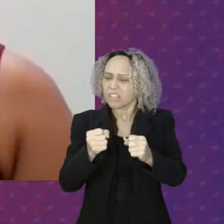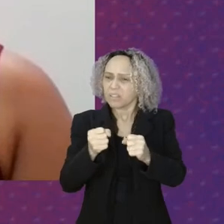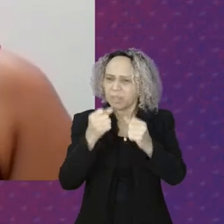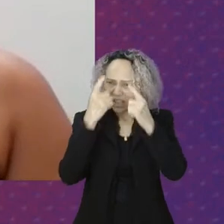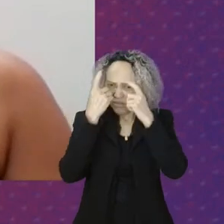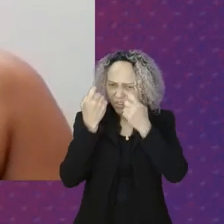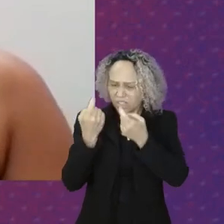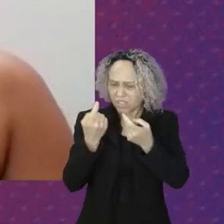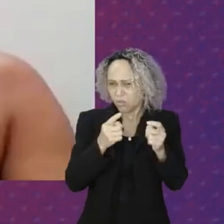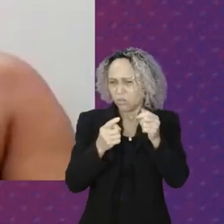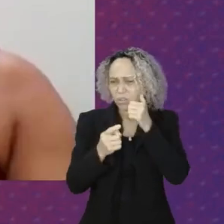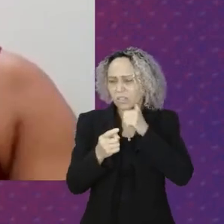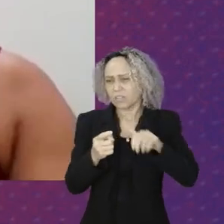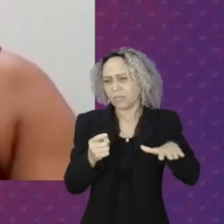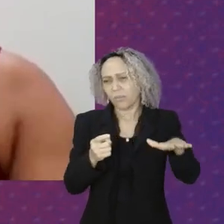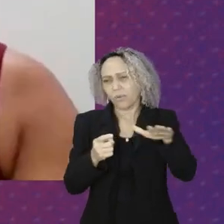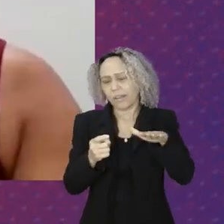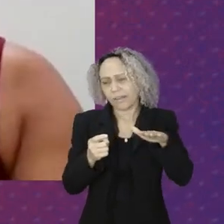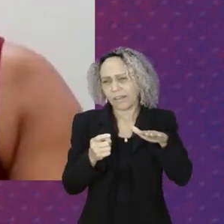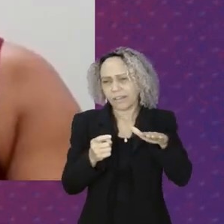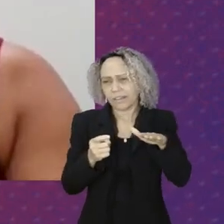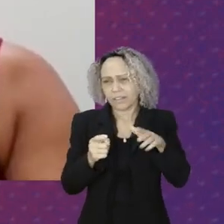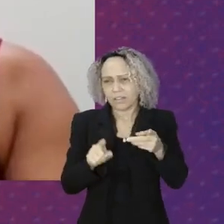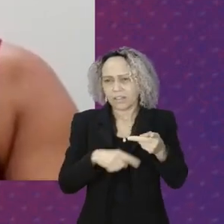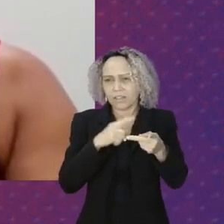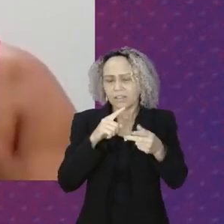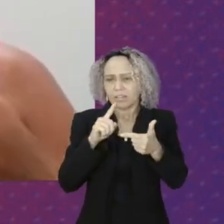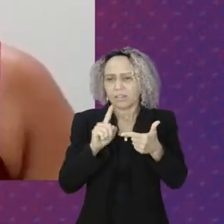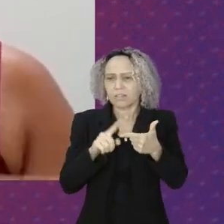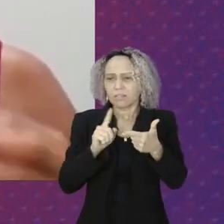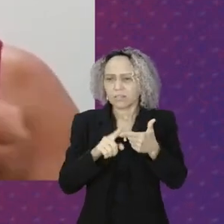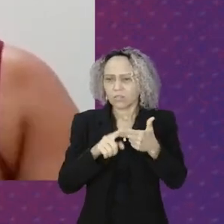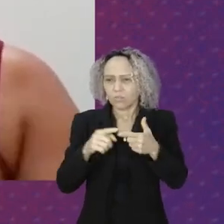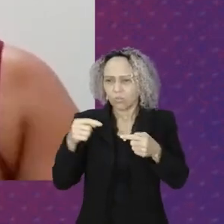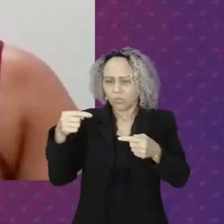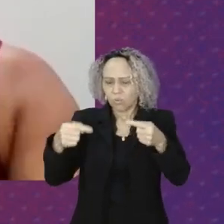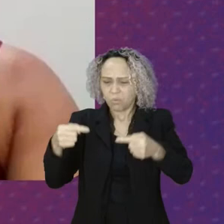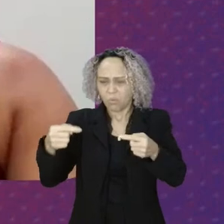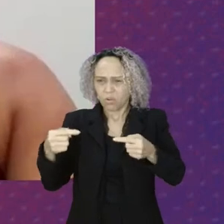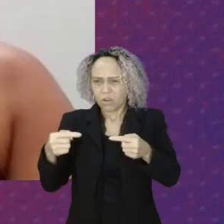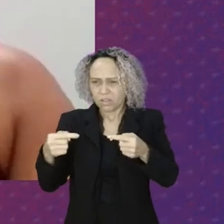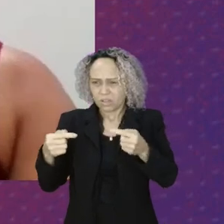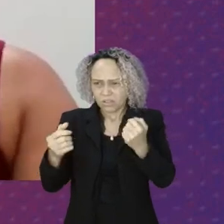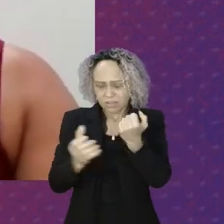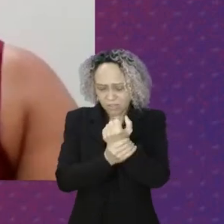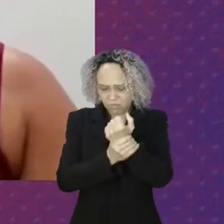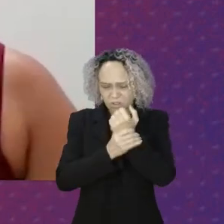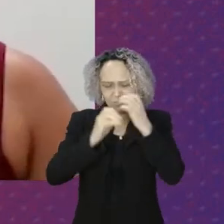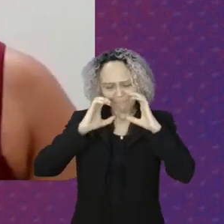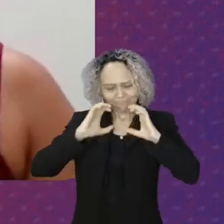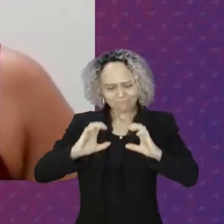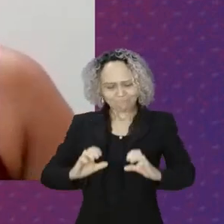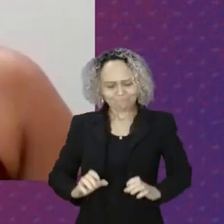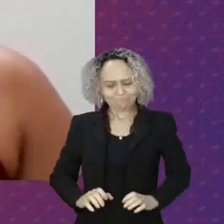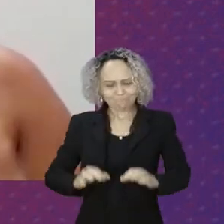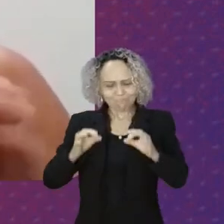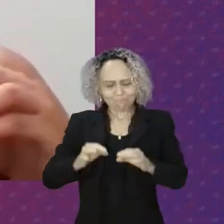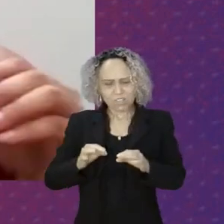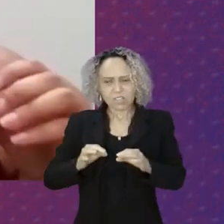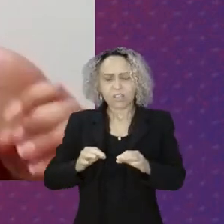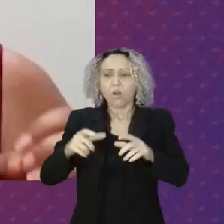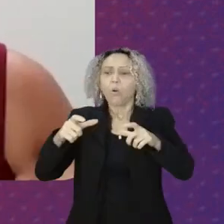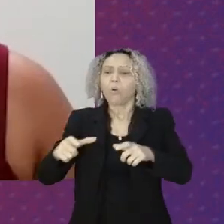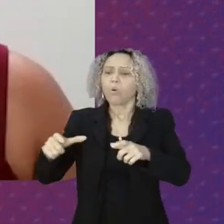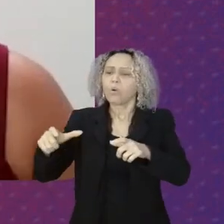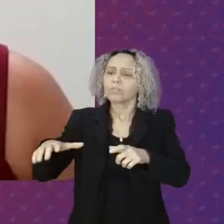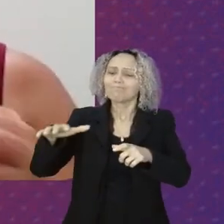contra a mulher. O segundo é o de políticas de segurança com cidadania nos territórios